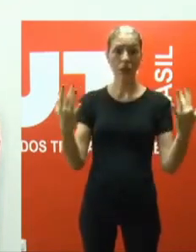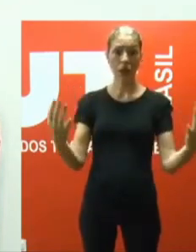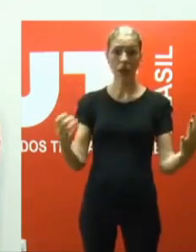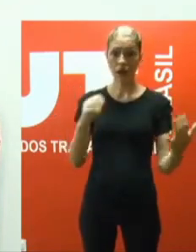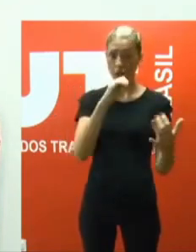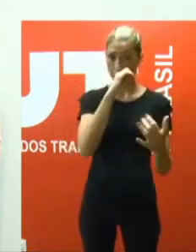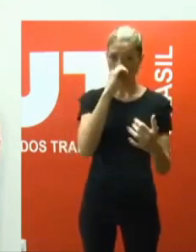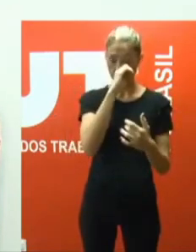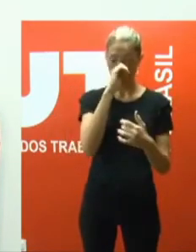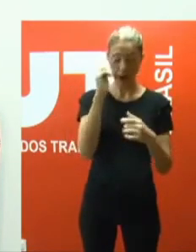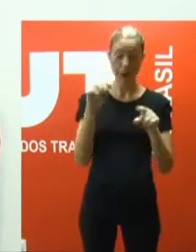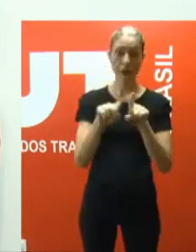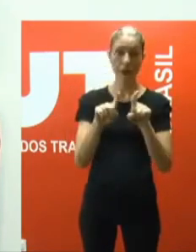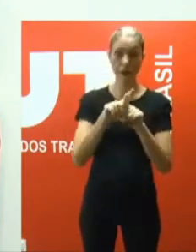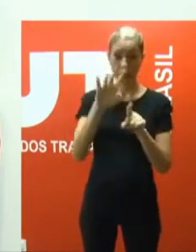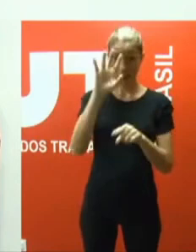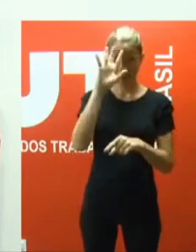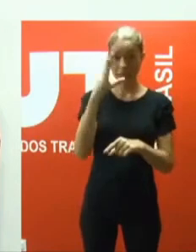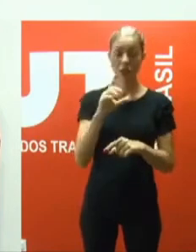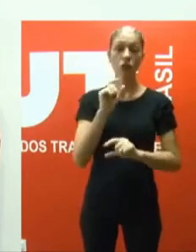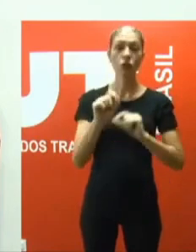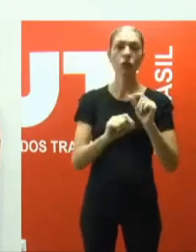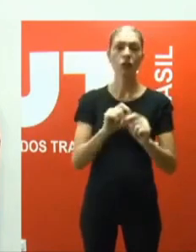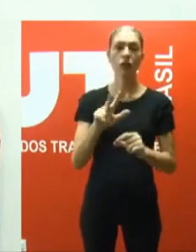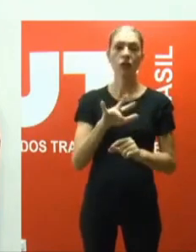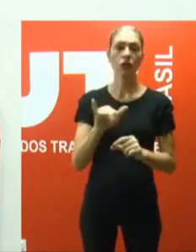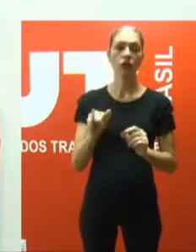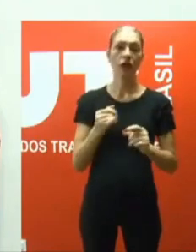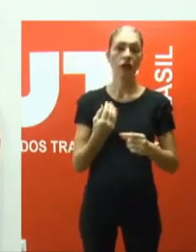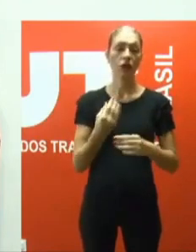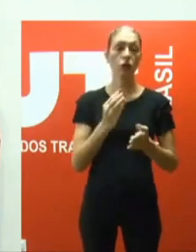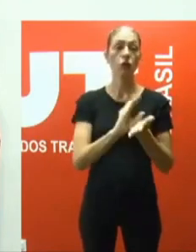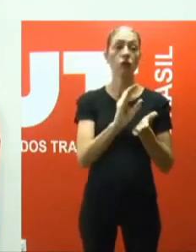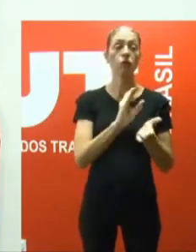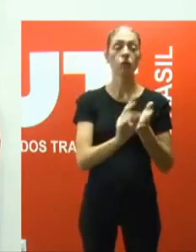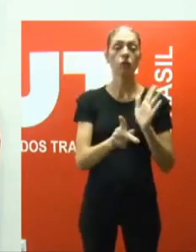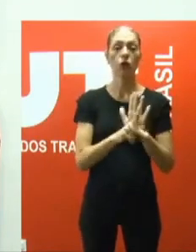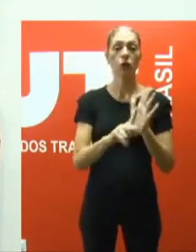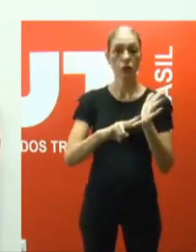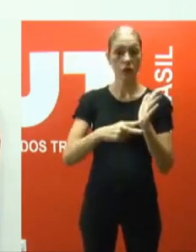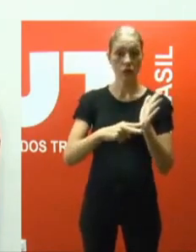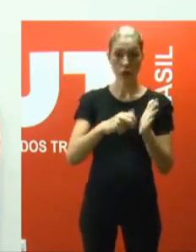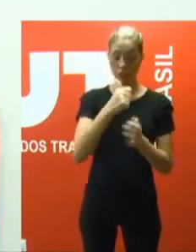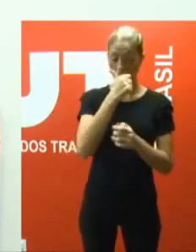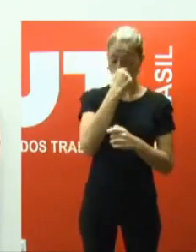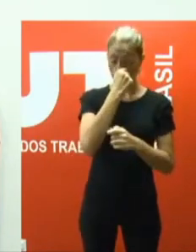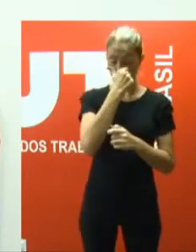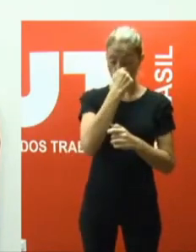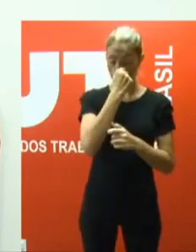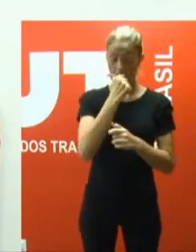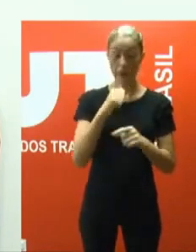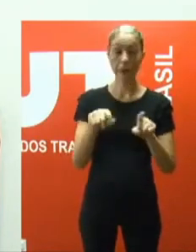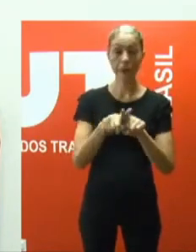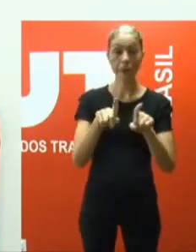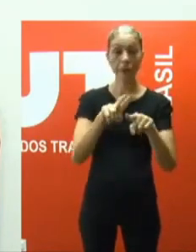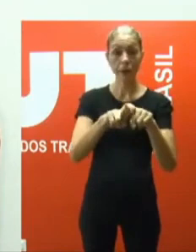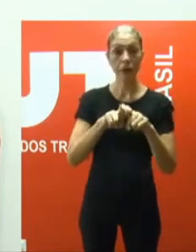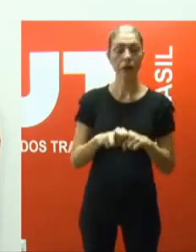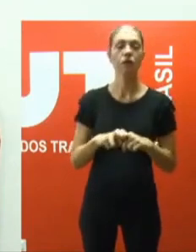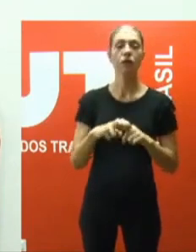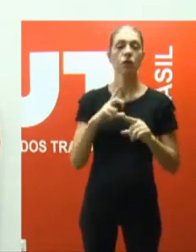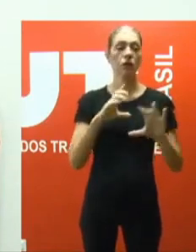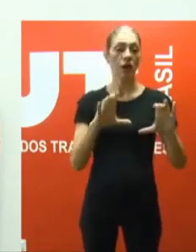é a contribuição do filiado de um sindicato. E as centrais sindicais e a Assembleia Livre e